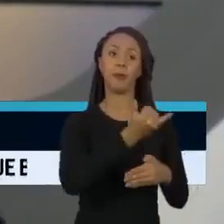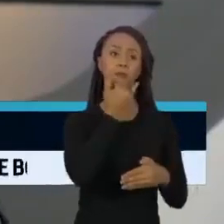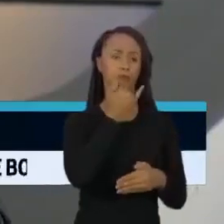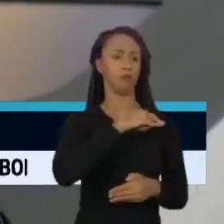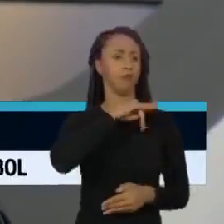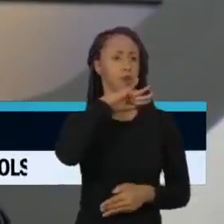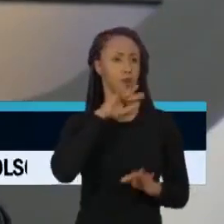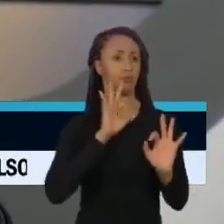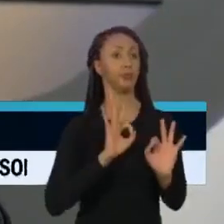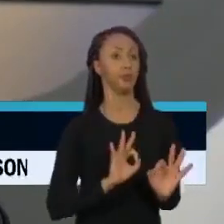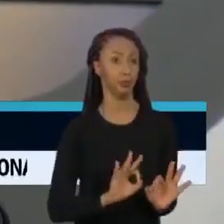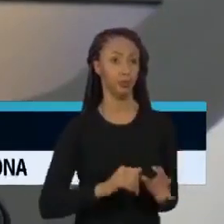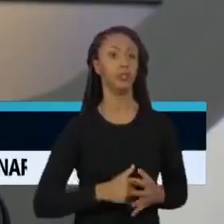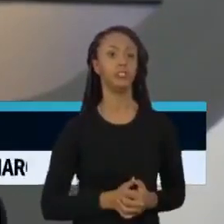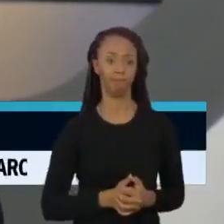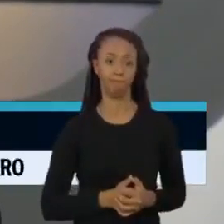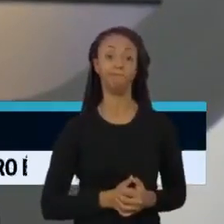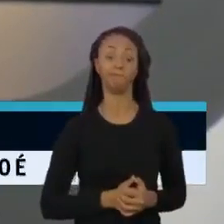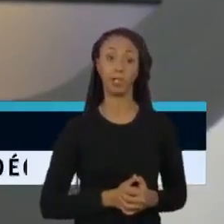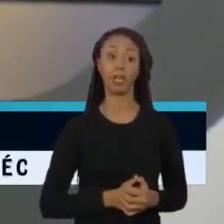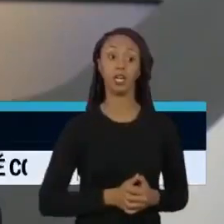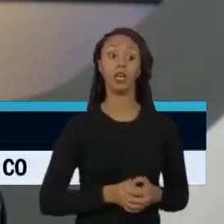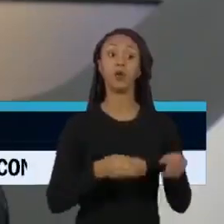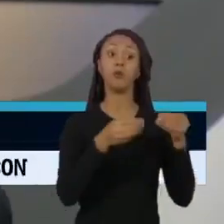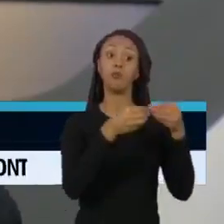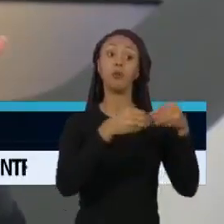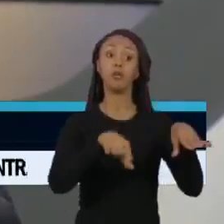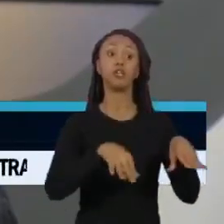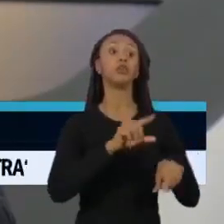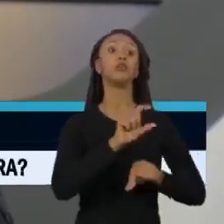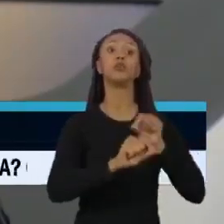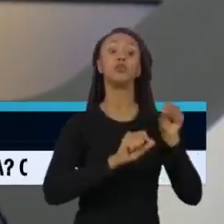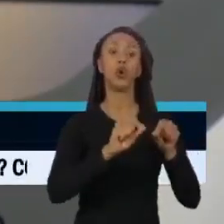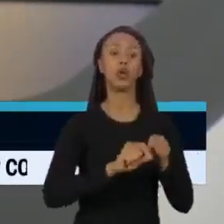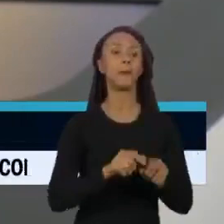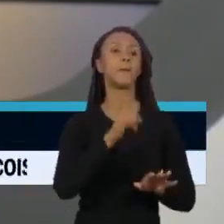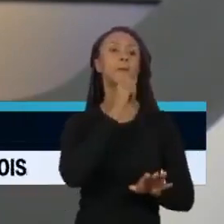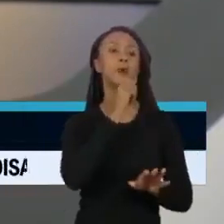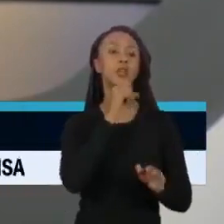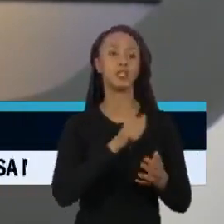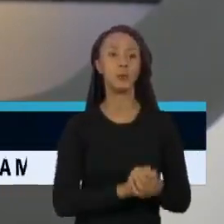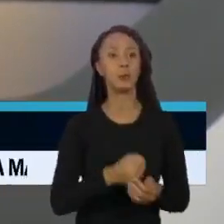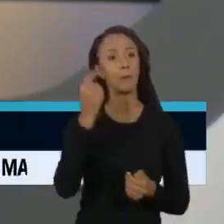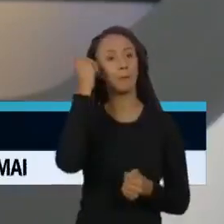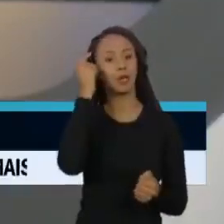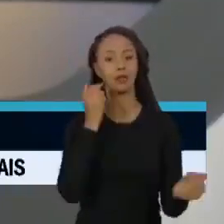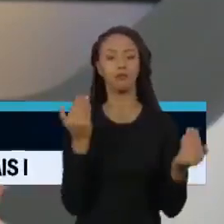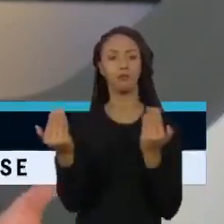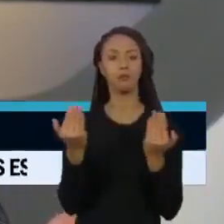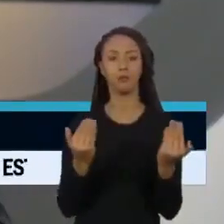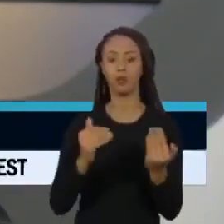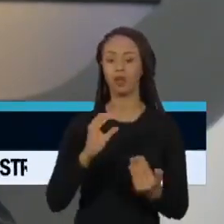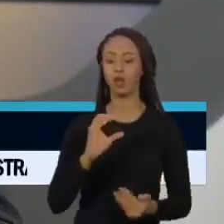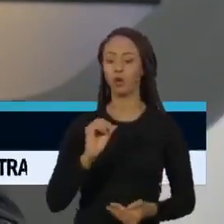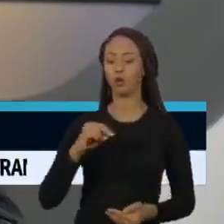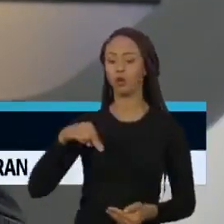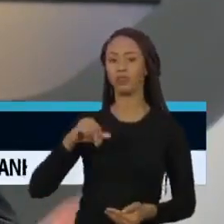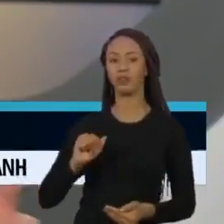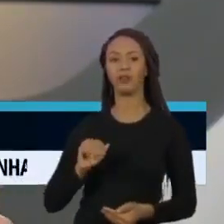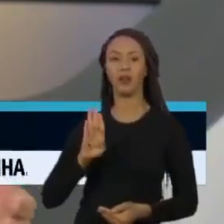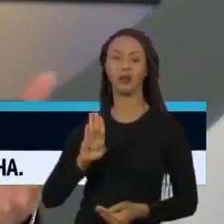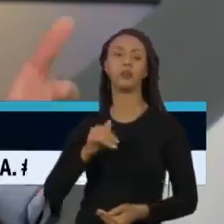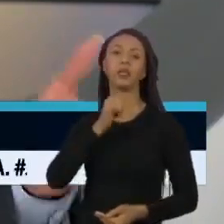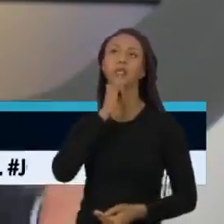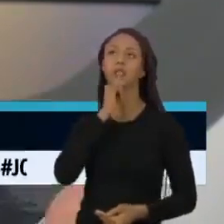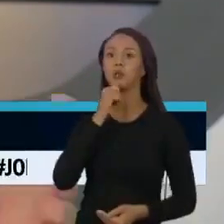ruins é um impacto na oferta gente se a gente pegar as projeções da Conab para fazer